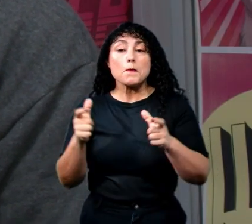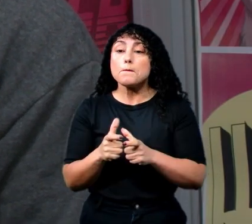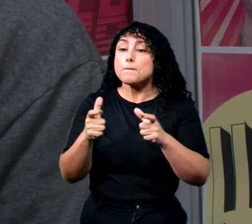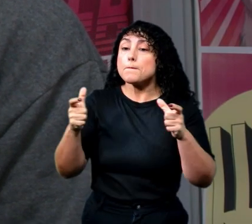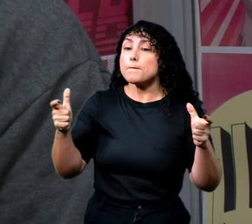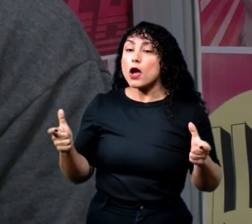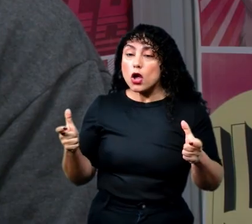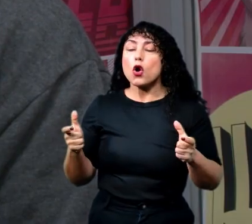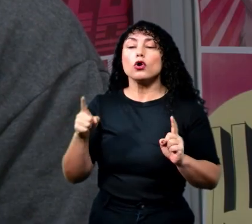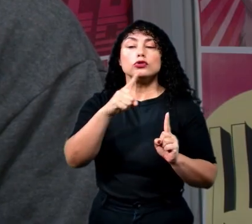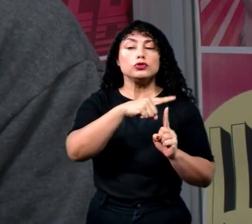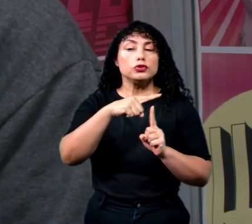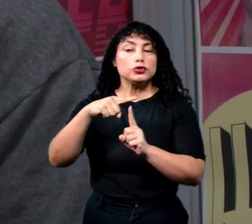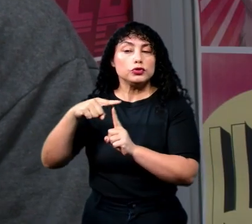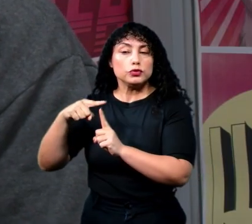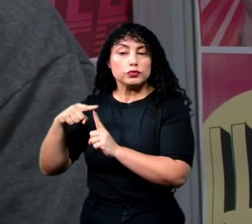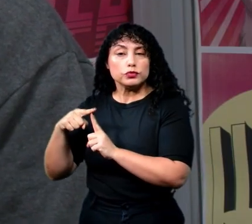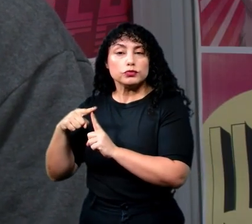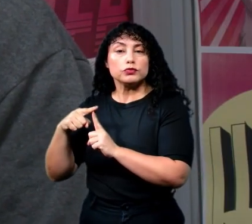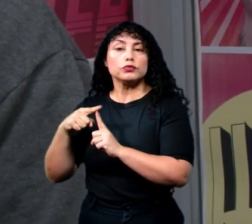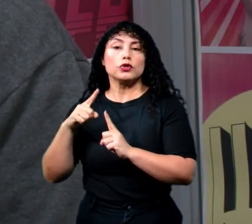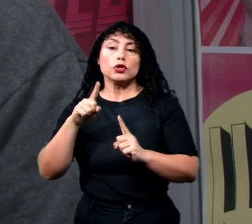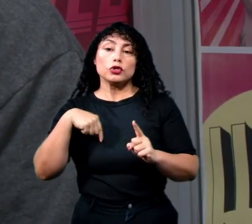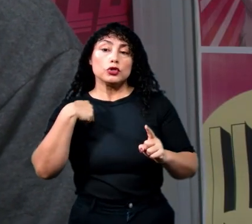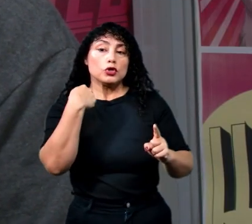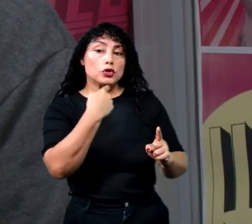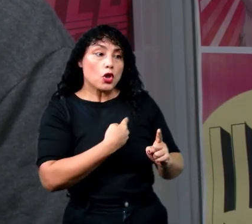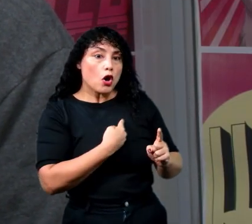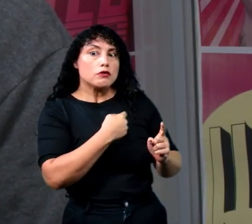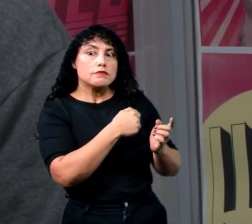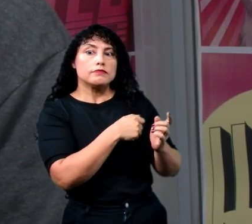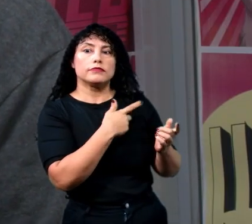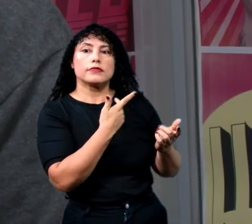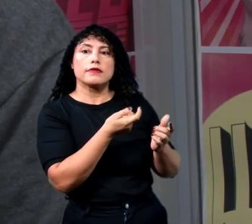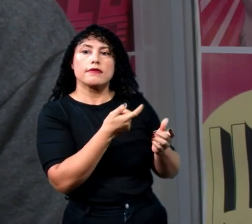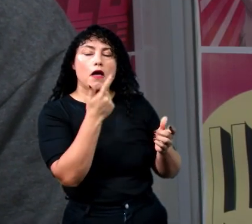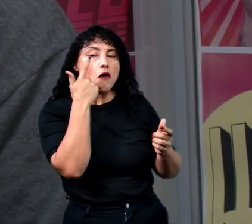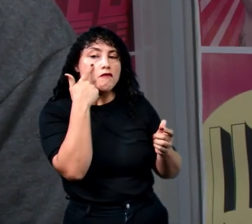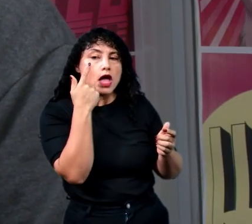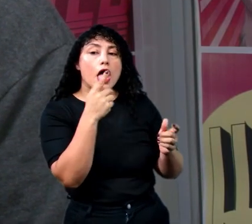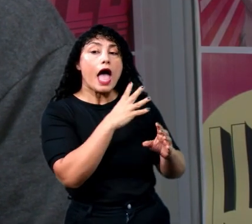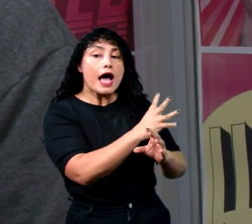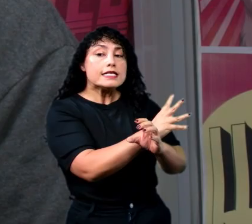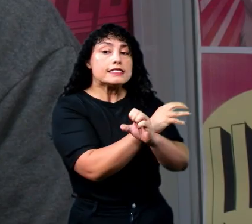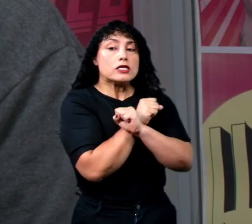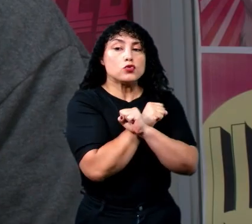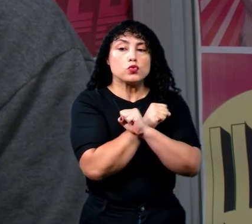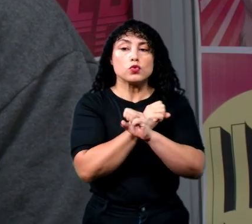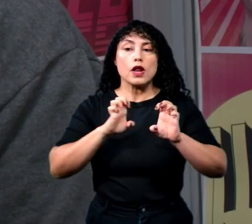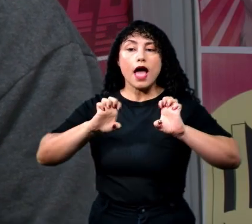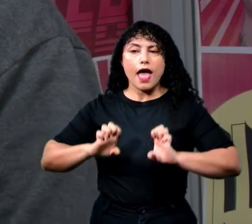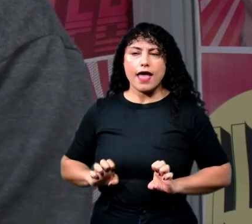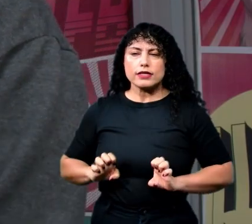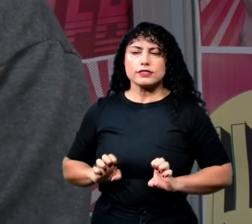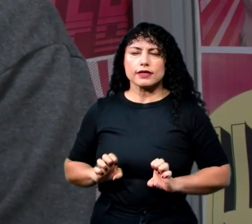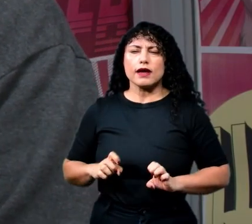o maior tipo de sanção que a gente aplica, que pode aplicar, é a censura ética. A palavra